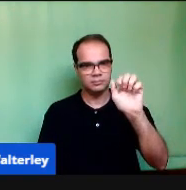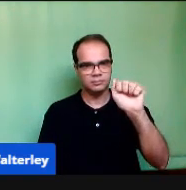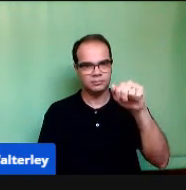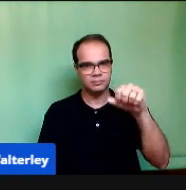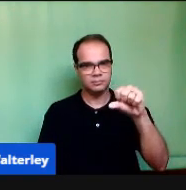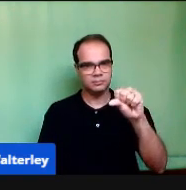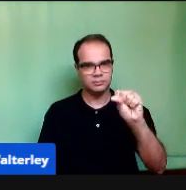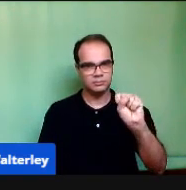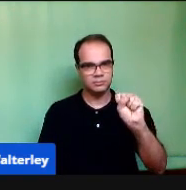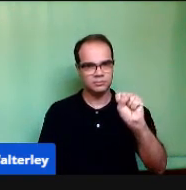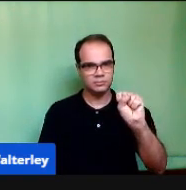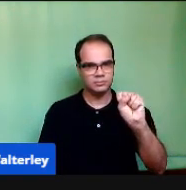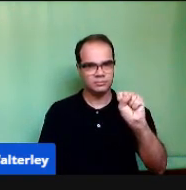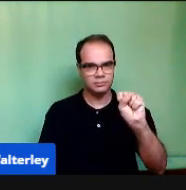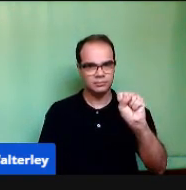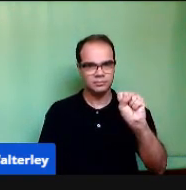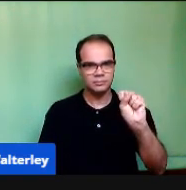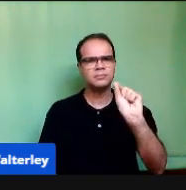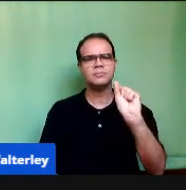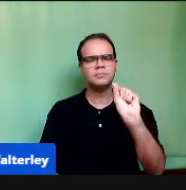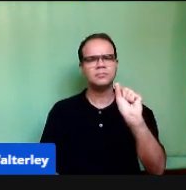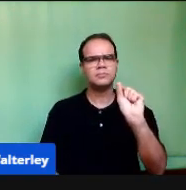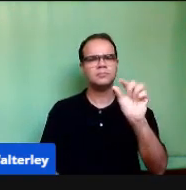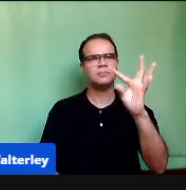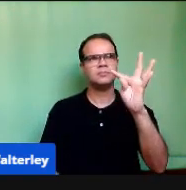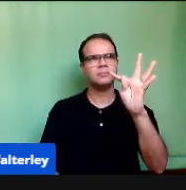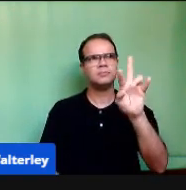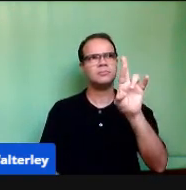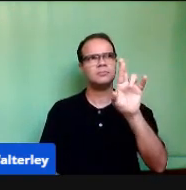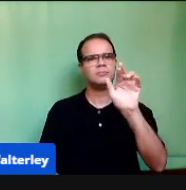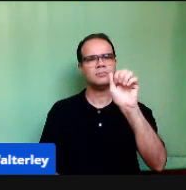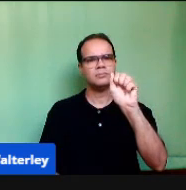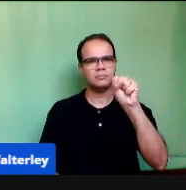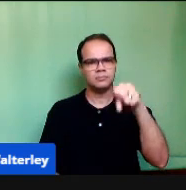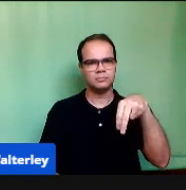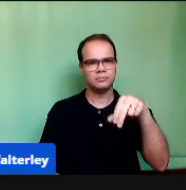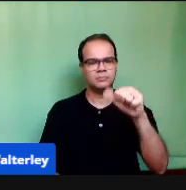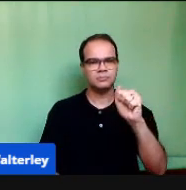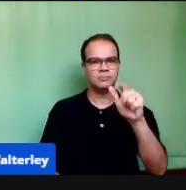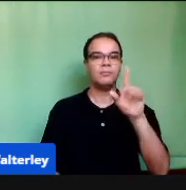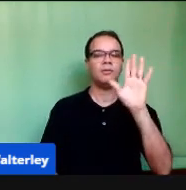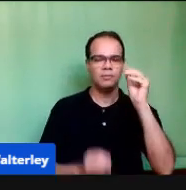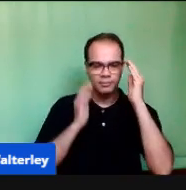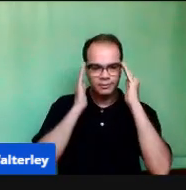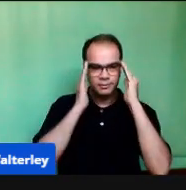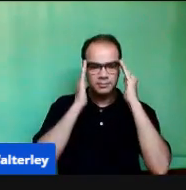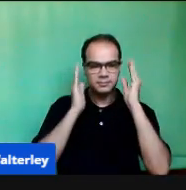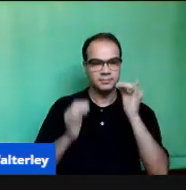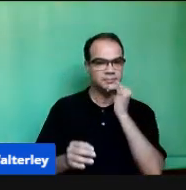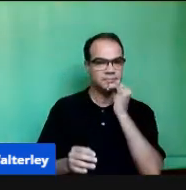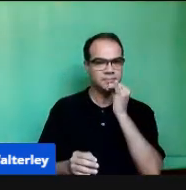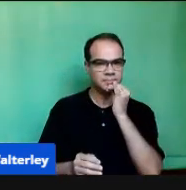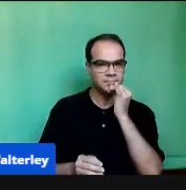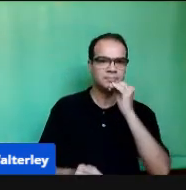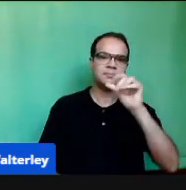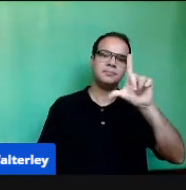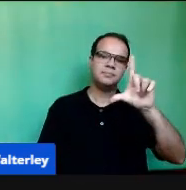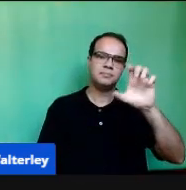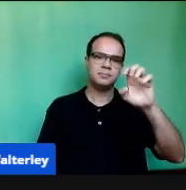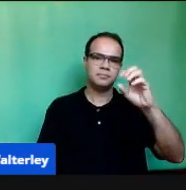então, na minha adolescência, vamos citar esse exemplo, se eu fosse um homem trans, Leonardo